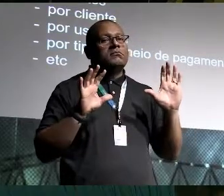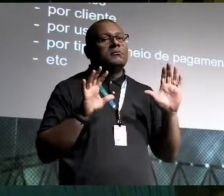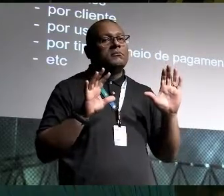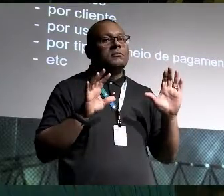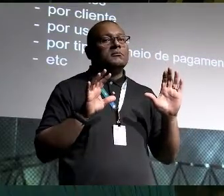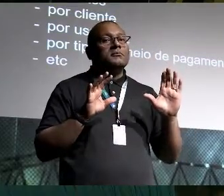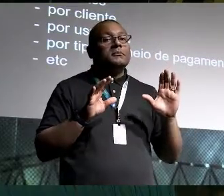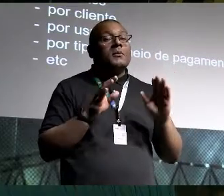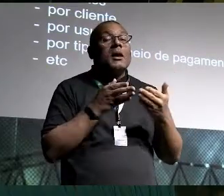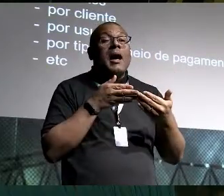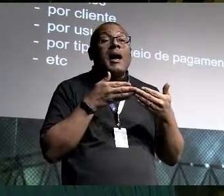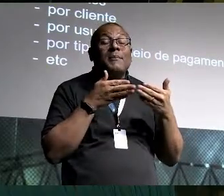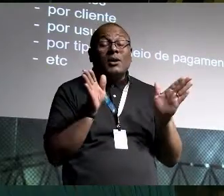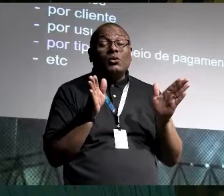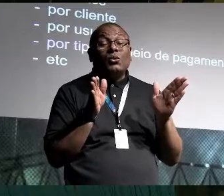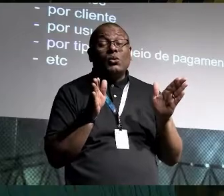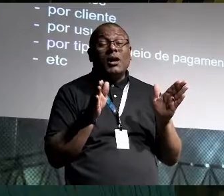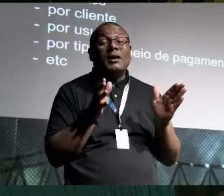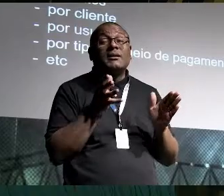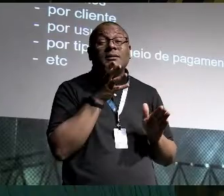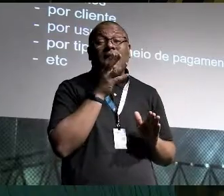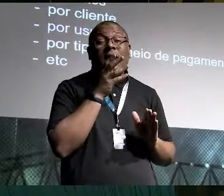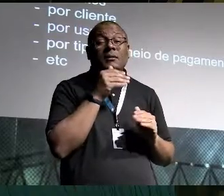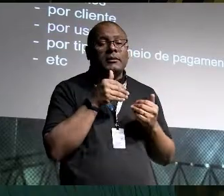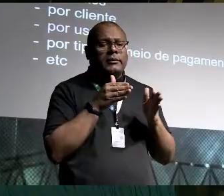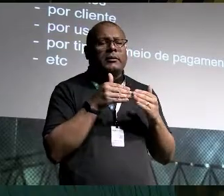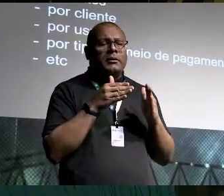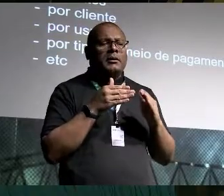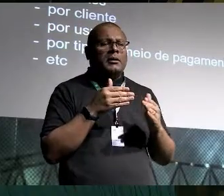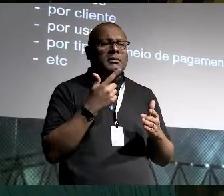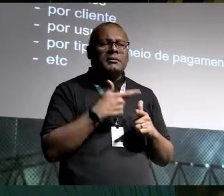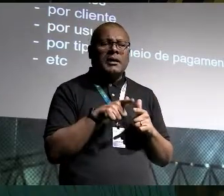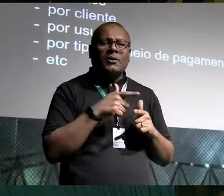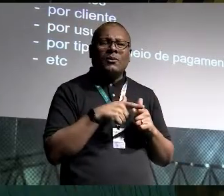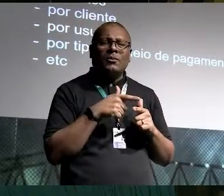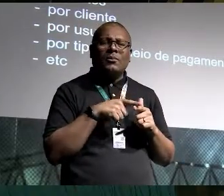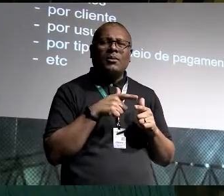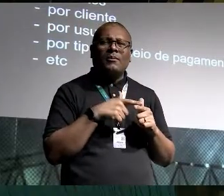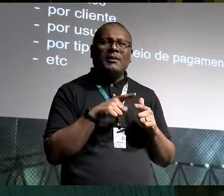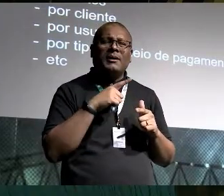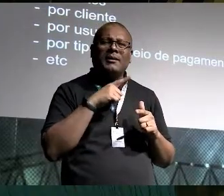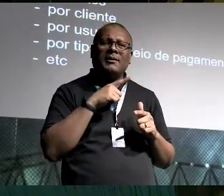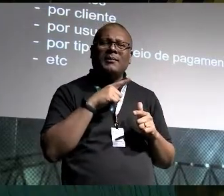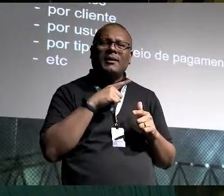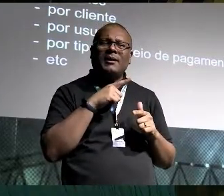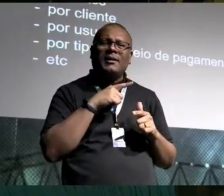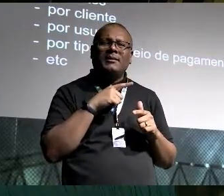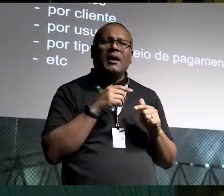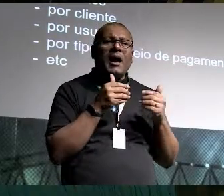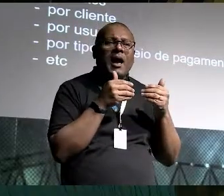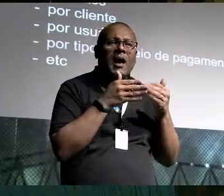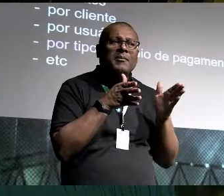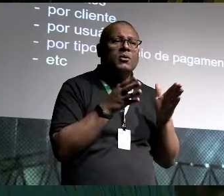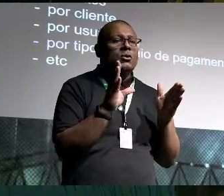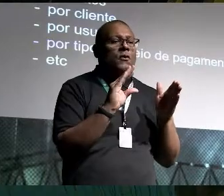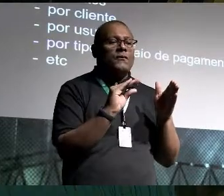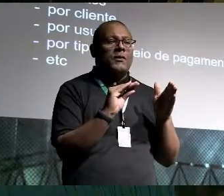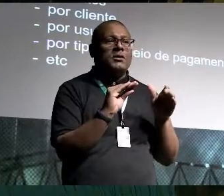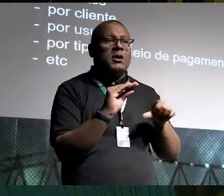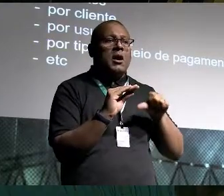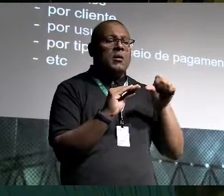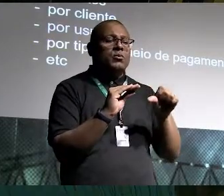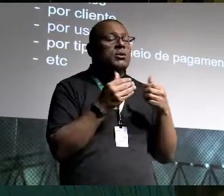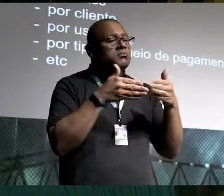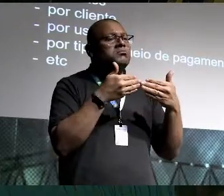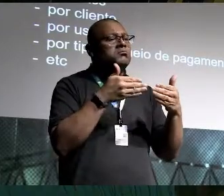a taxa de autorização, por exemplo, está mais baixa do que deveria. Então, a gente significa que tem a ver com aquele feature toggle que foi ligado. Então, a gente pode simplesmente reverter